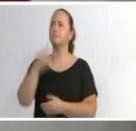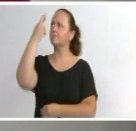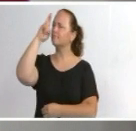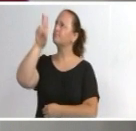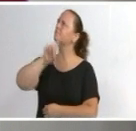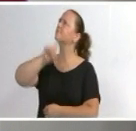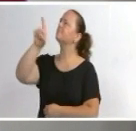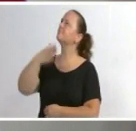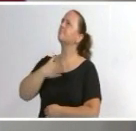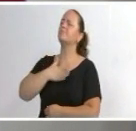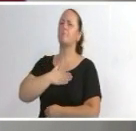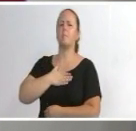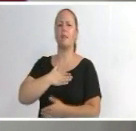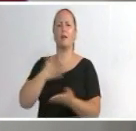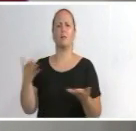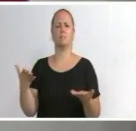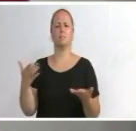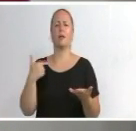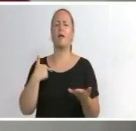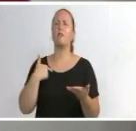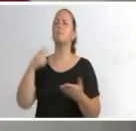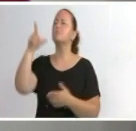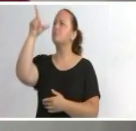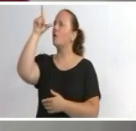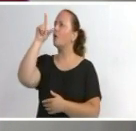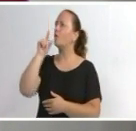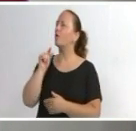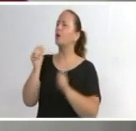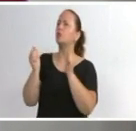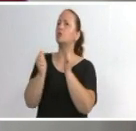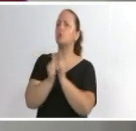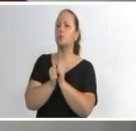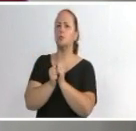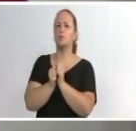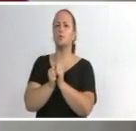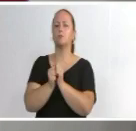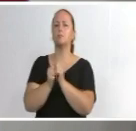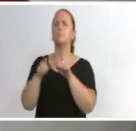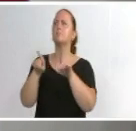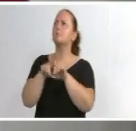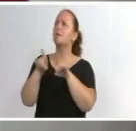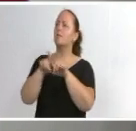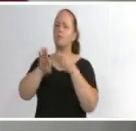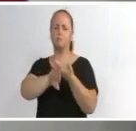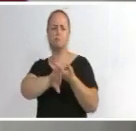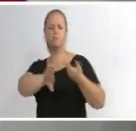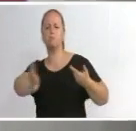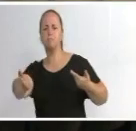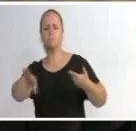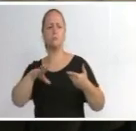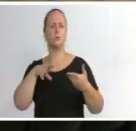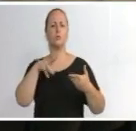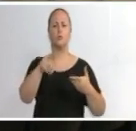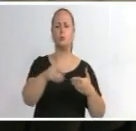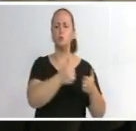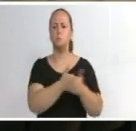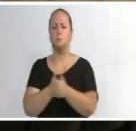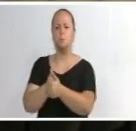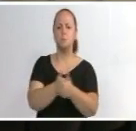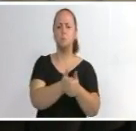meu, em ti me refugio. Salvo-me de todos os que me perseguem e livra-me.